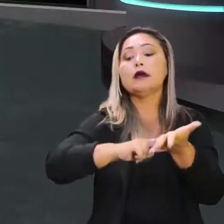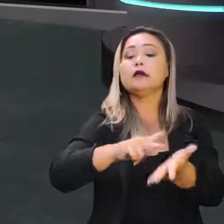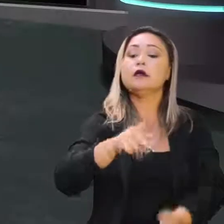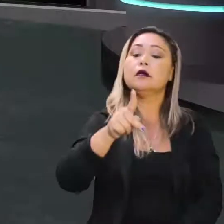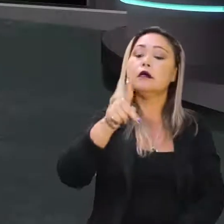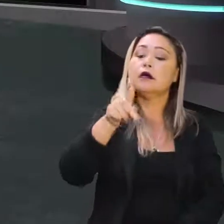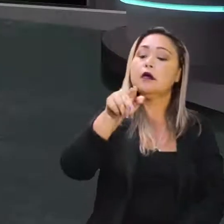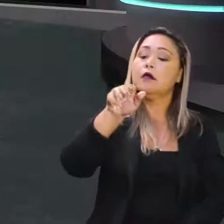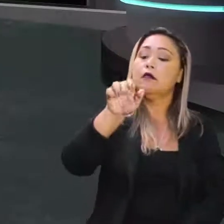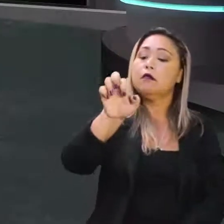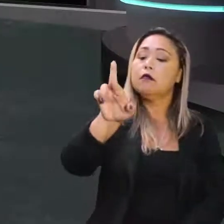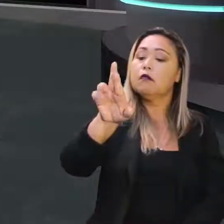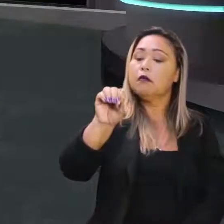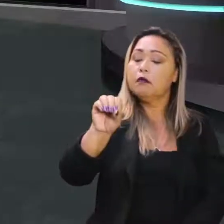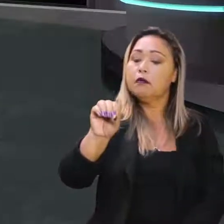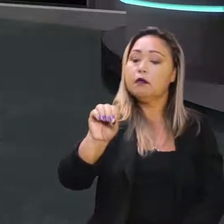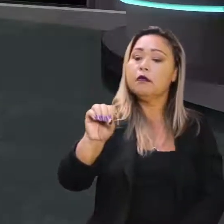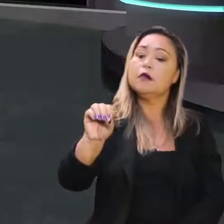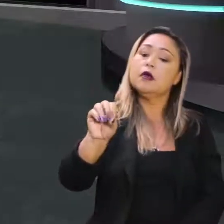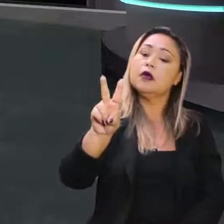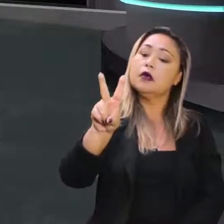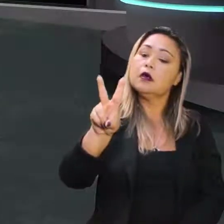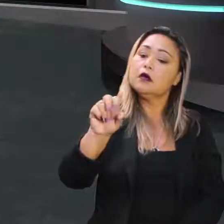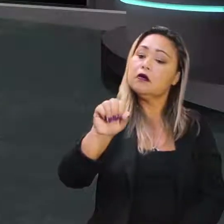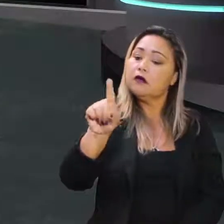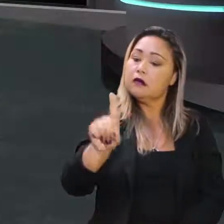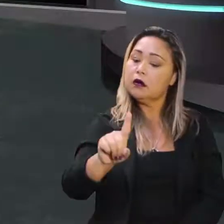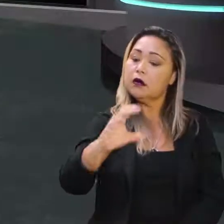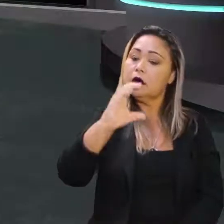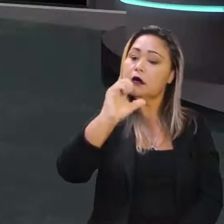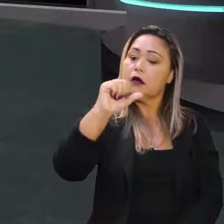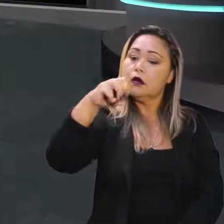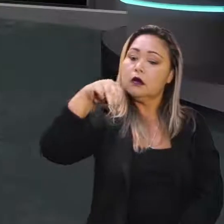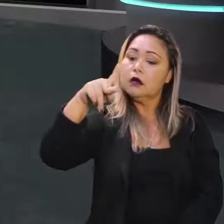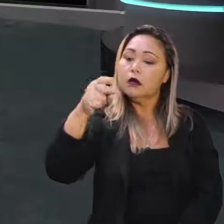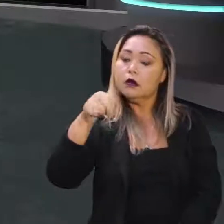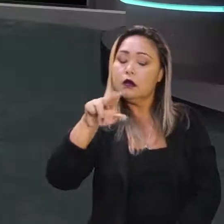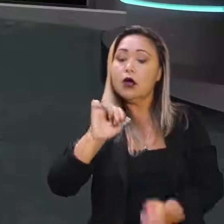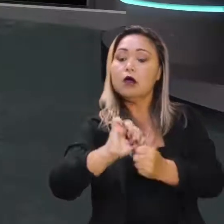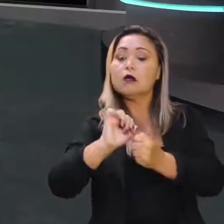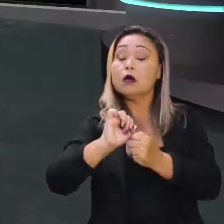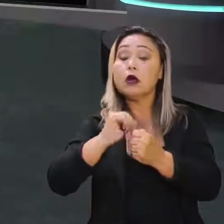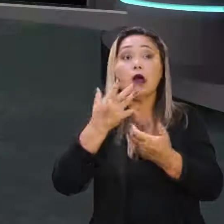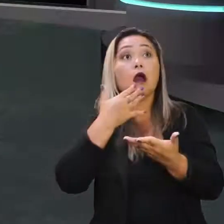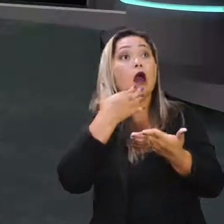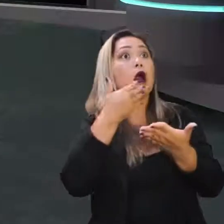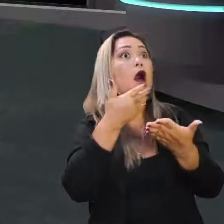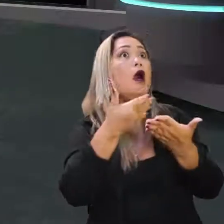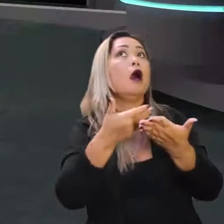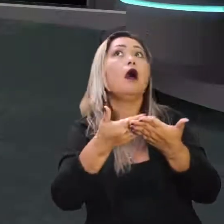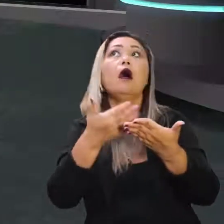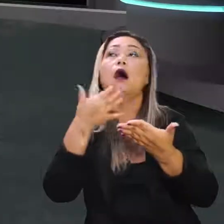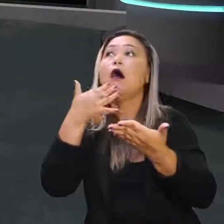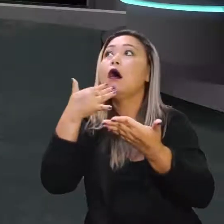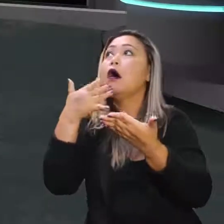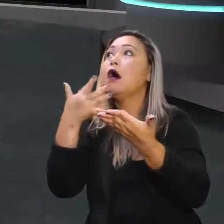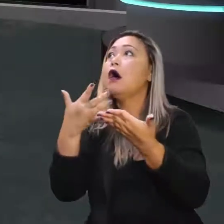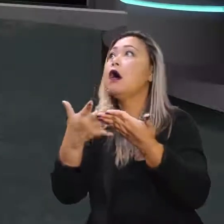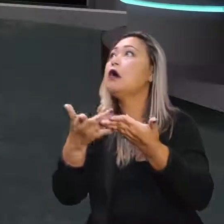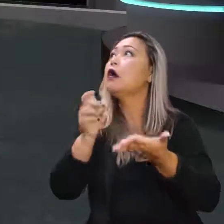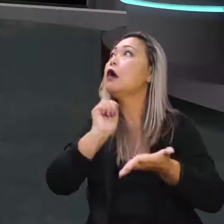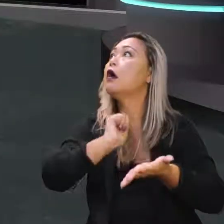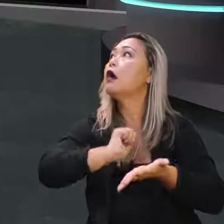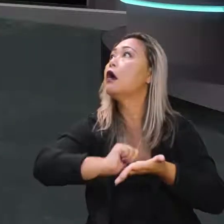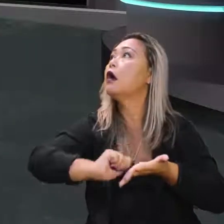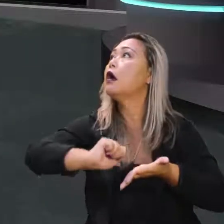das maravilhas em termos de descrição, onde ele, maravilhado, ele vai